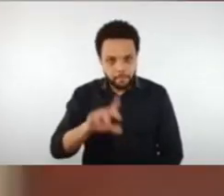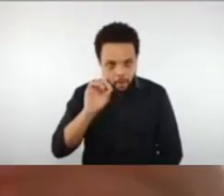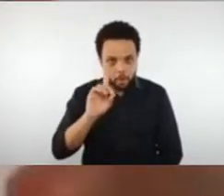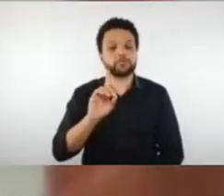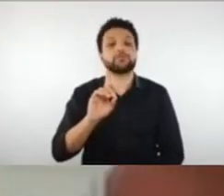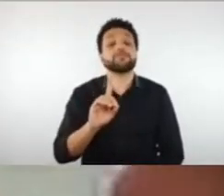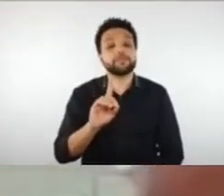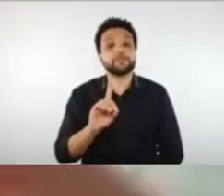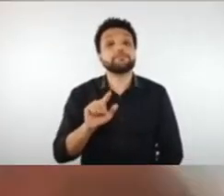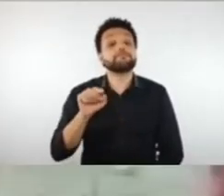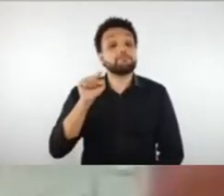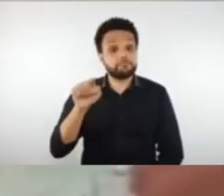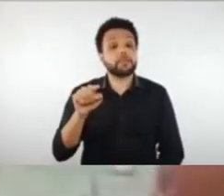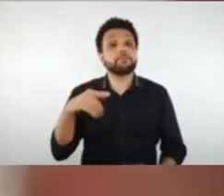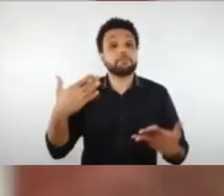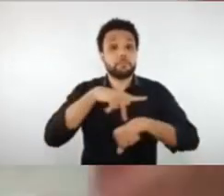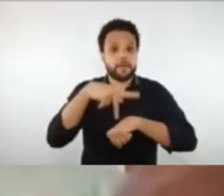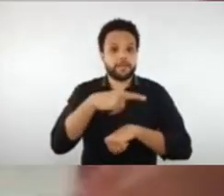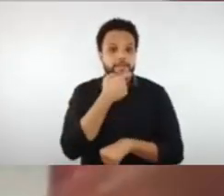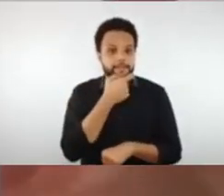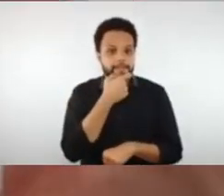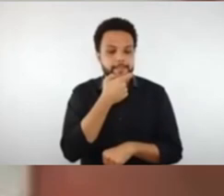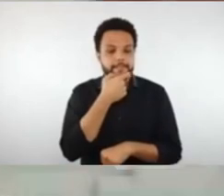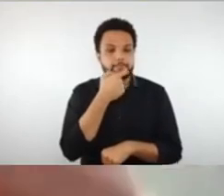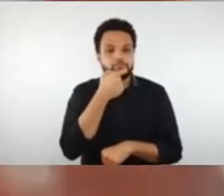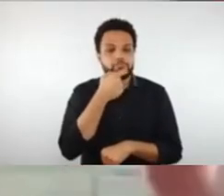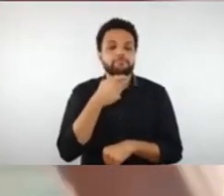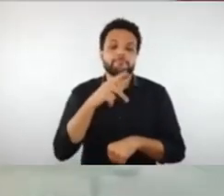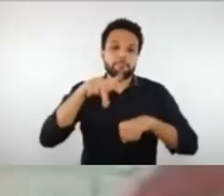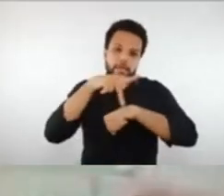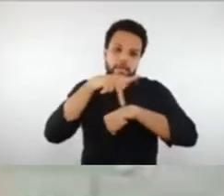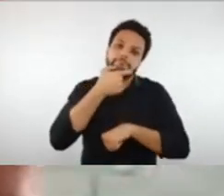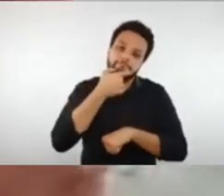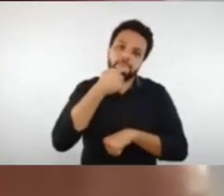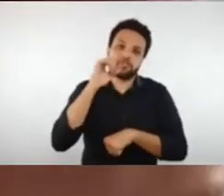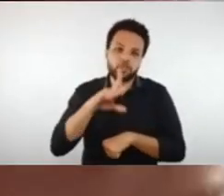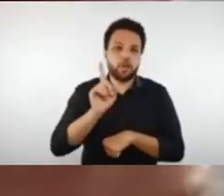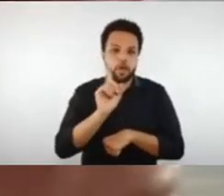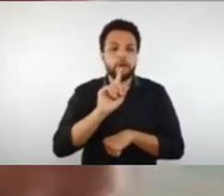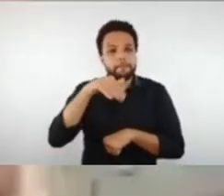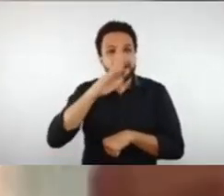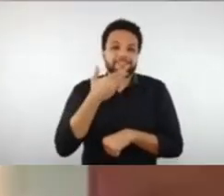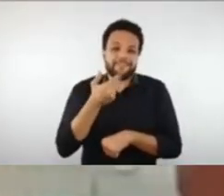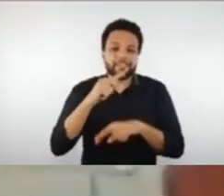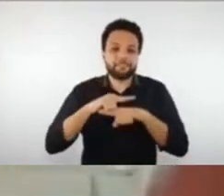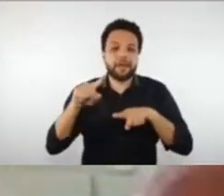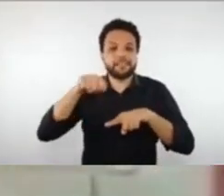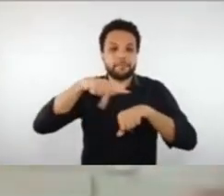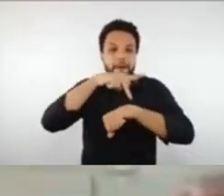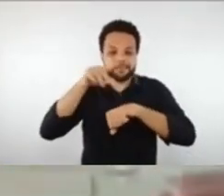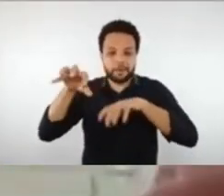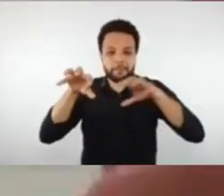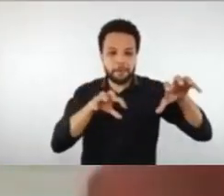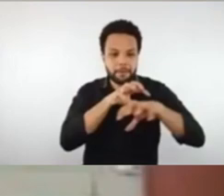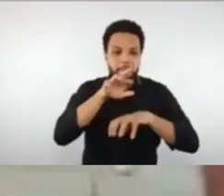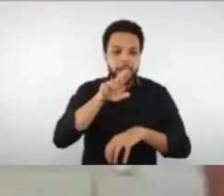Então, Inglaterra, o Reino Unido, na verdade, vou chamar de Inglaterra, que é mais fácil, chegou ao topo dos